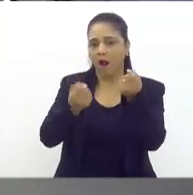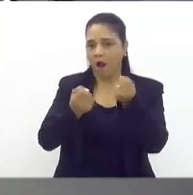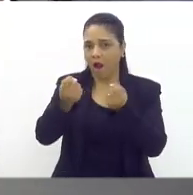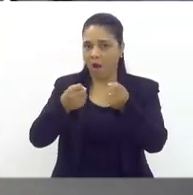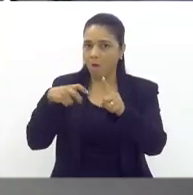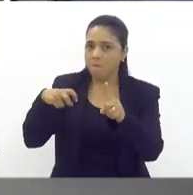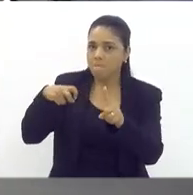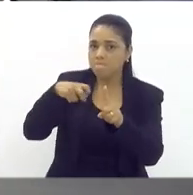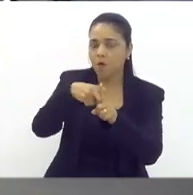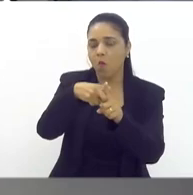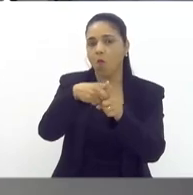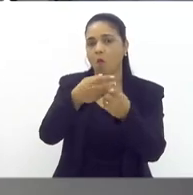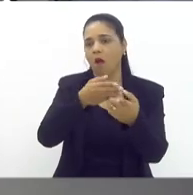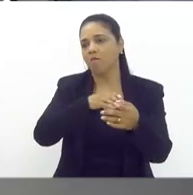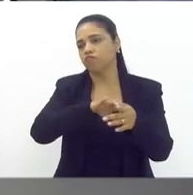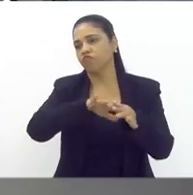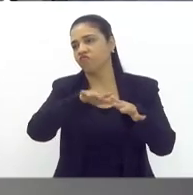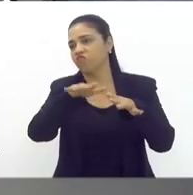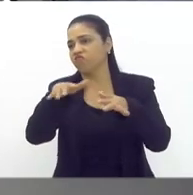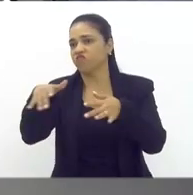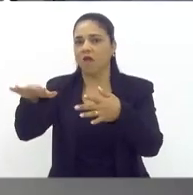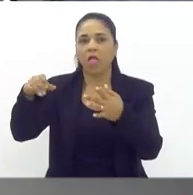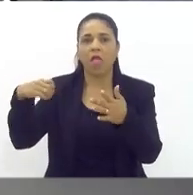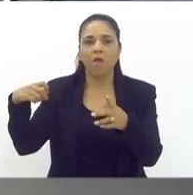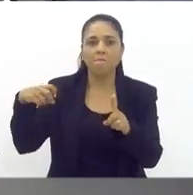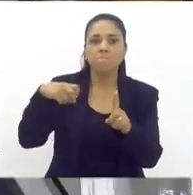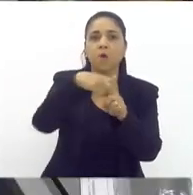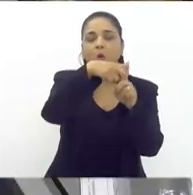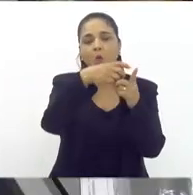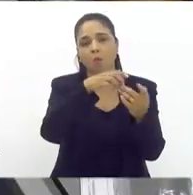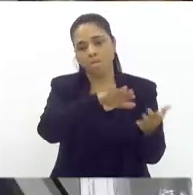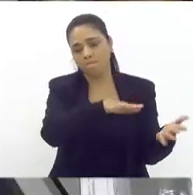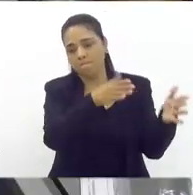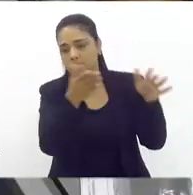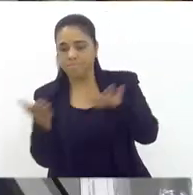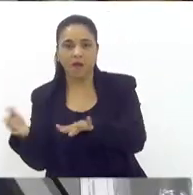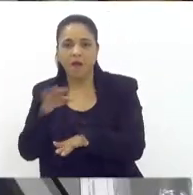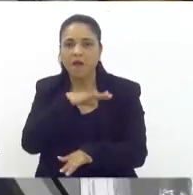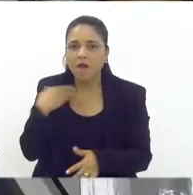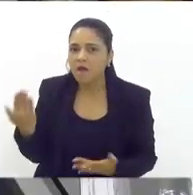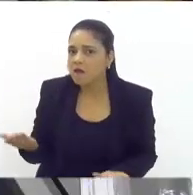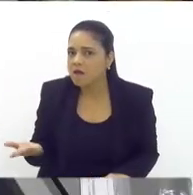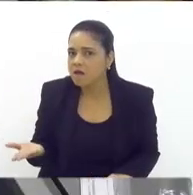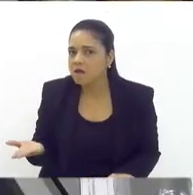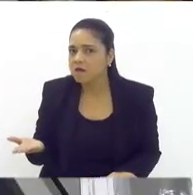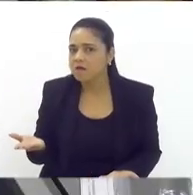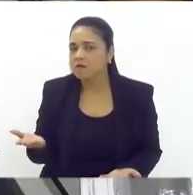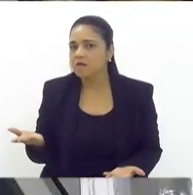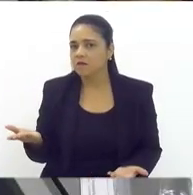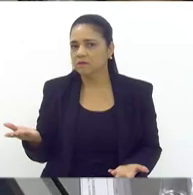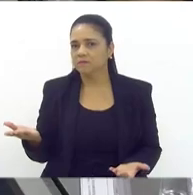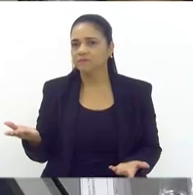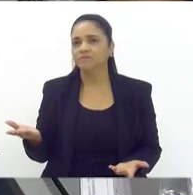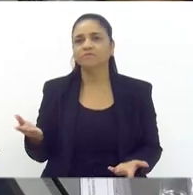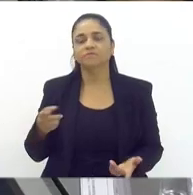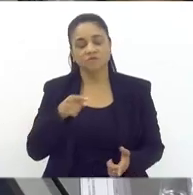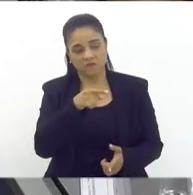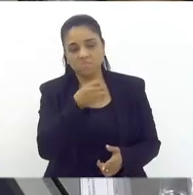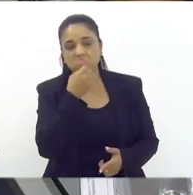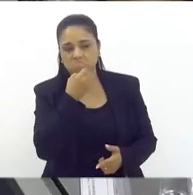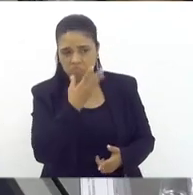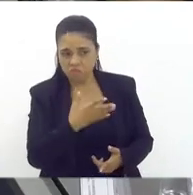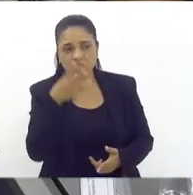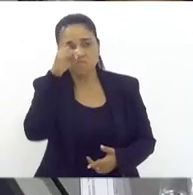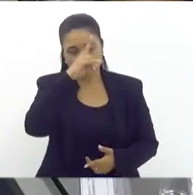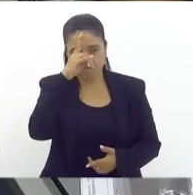andando aí naquela região ali eu vou encaminhar abrasão pra gente com excelência bem lembrou essa questão do do pedágio